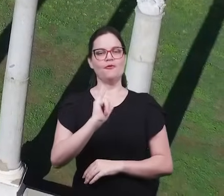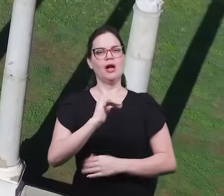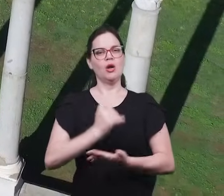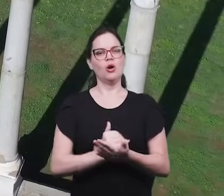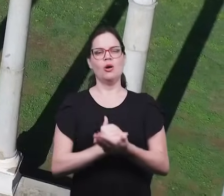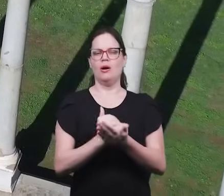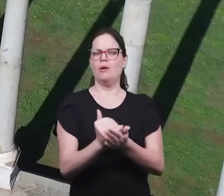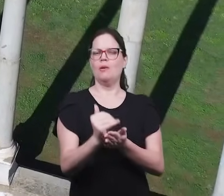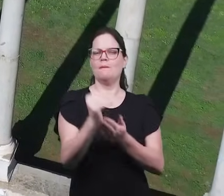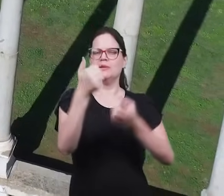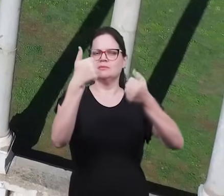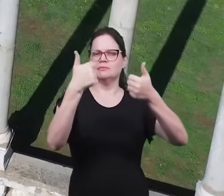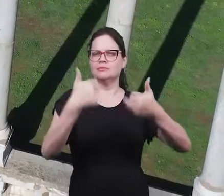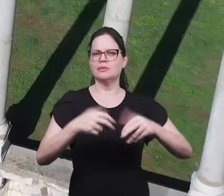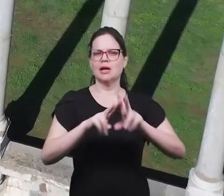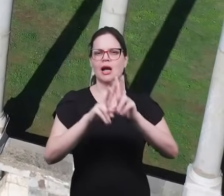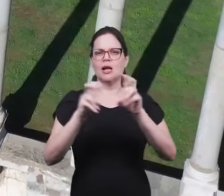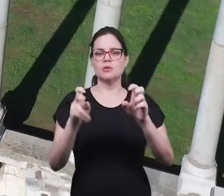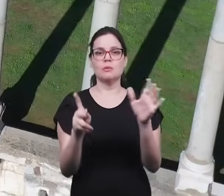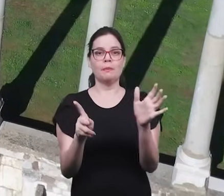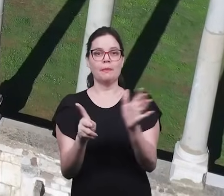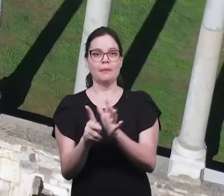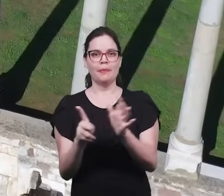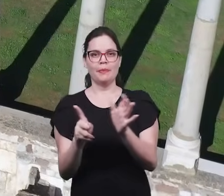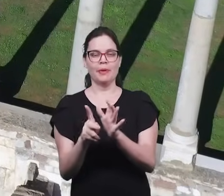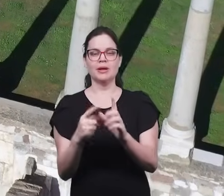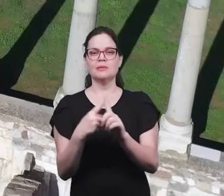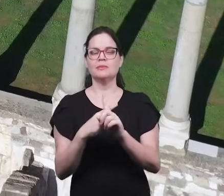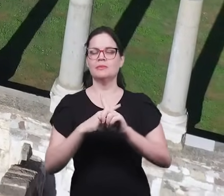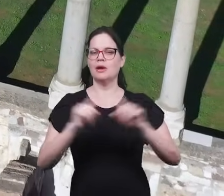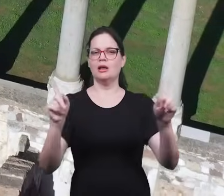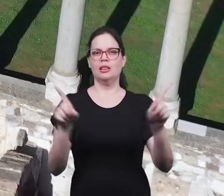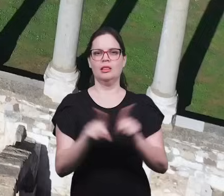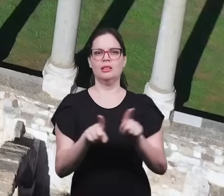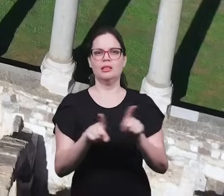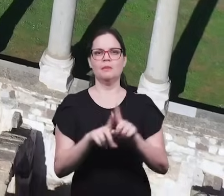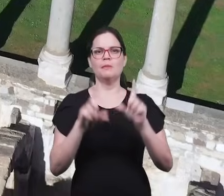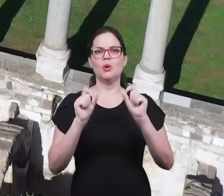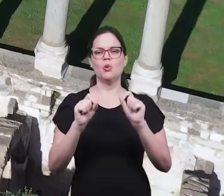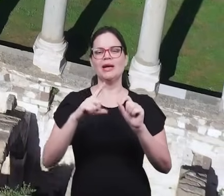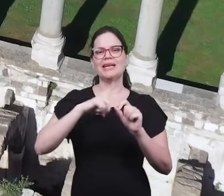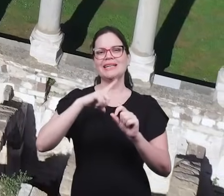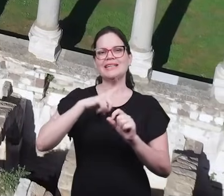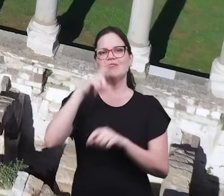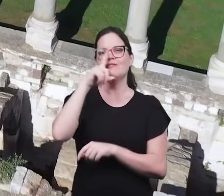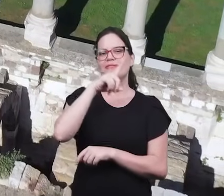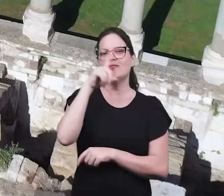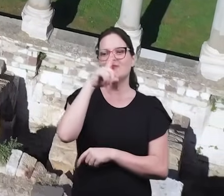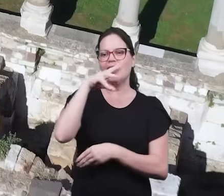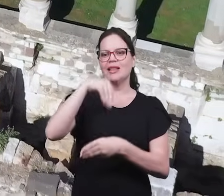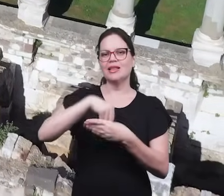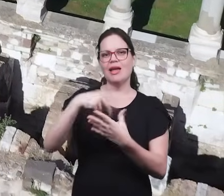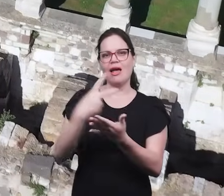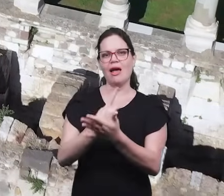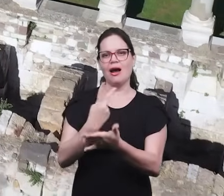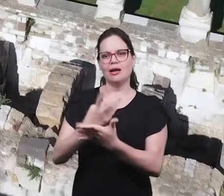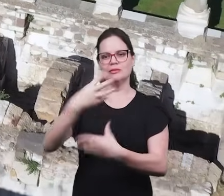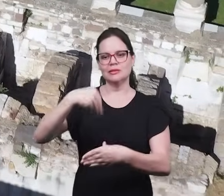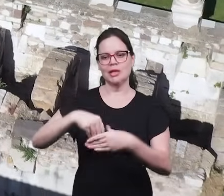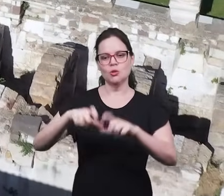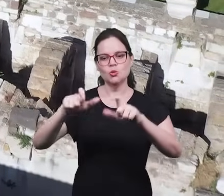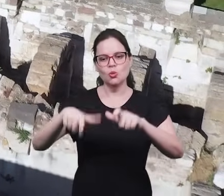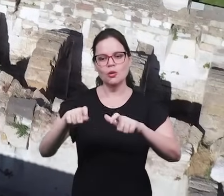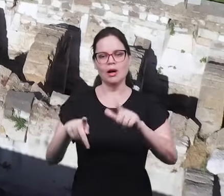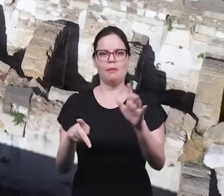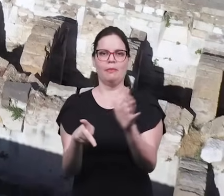contextualização sobre Pérgamo, sobretudo nas falhas apontadas, nos erros apontados da